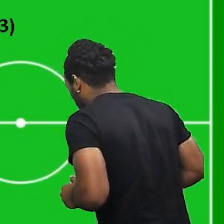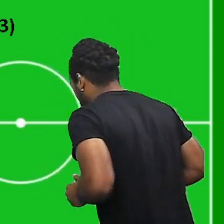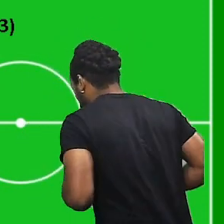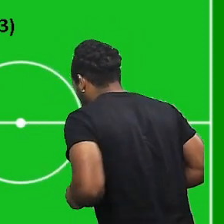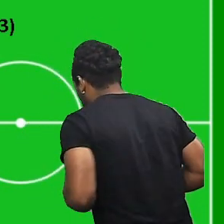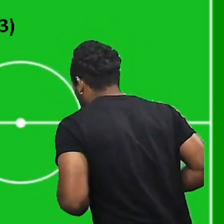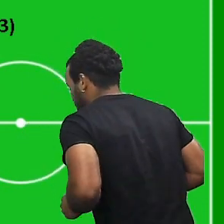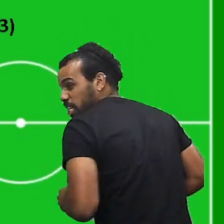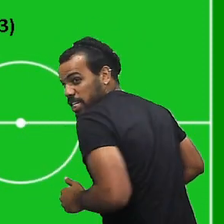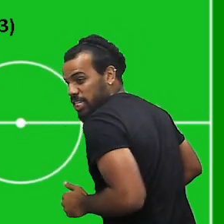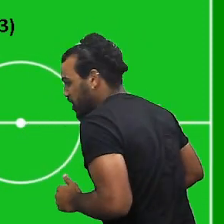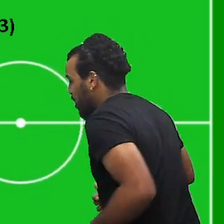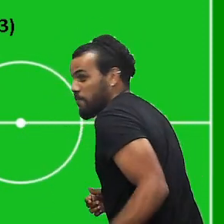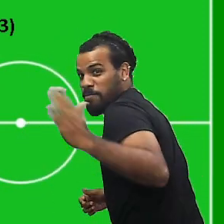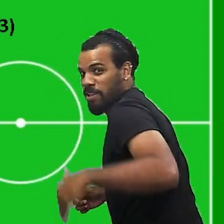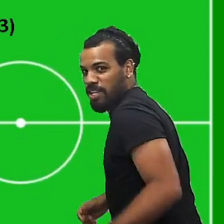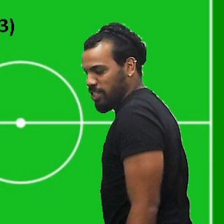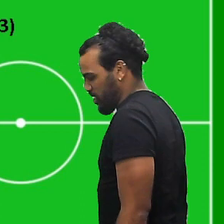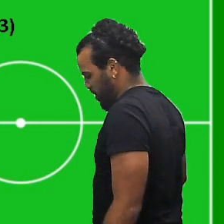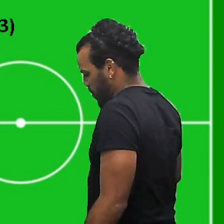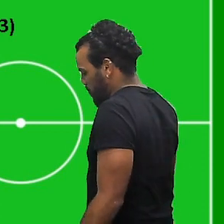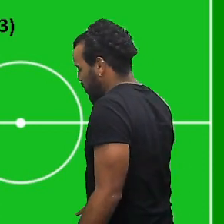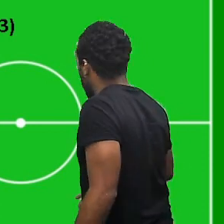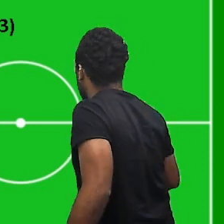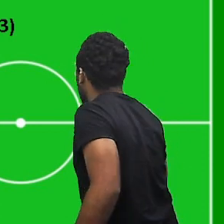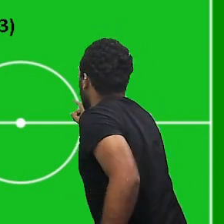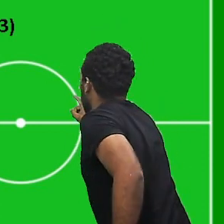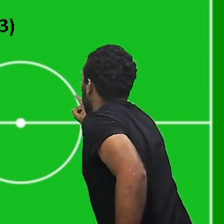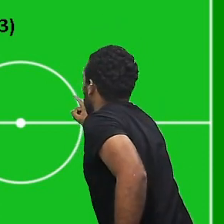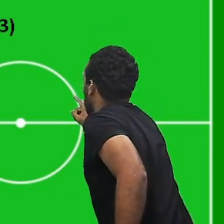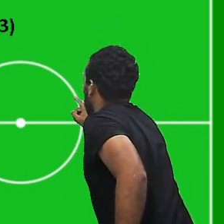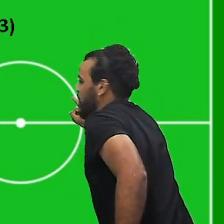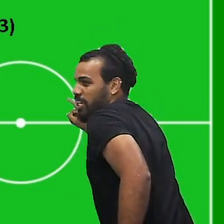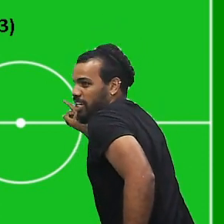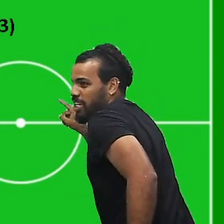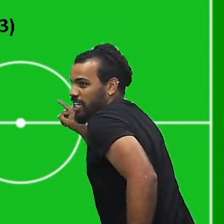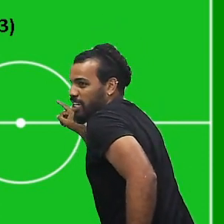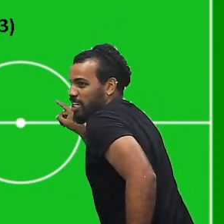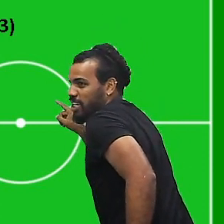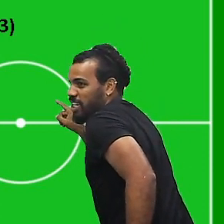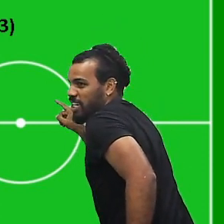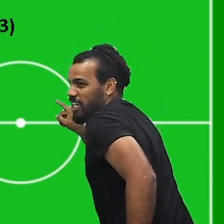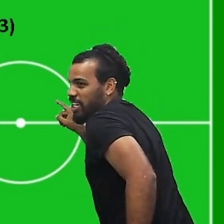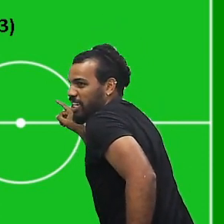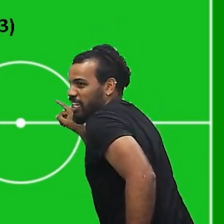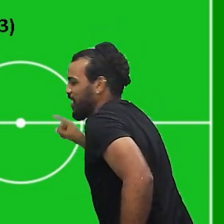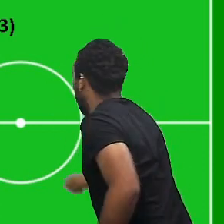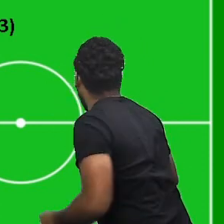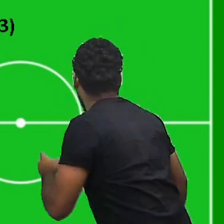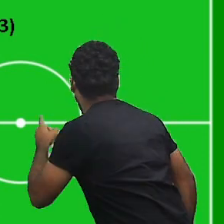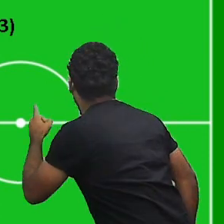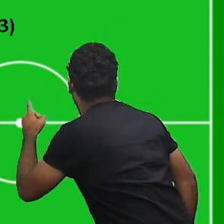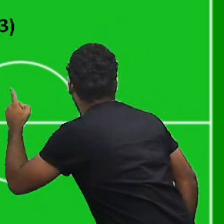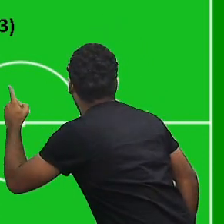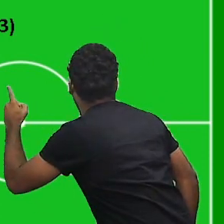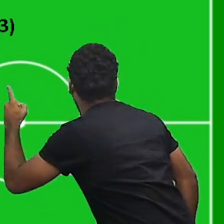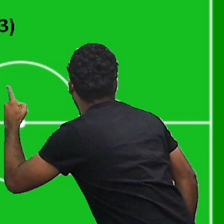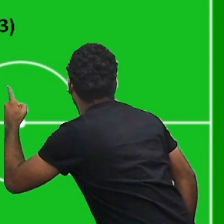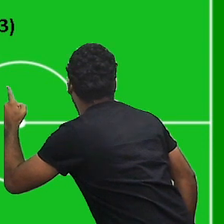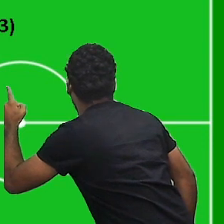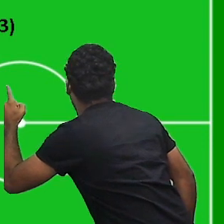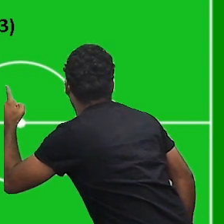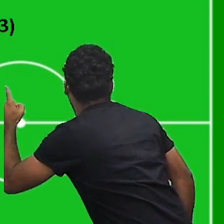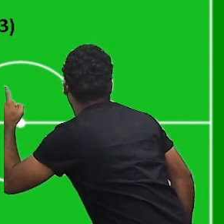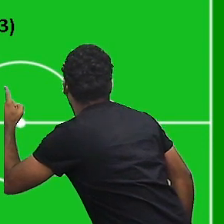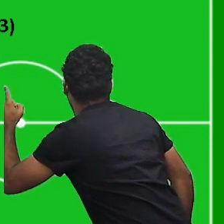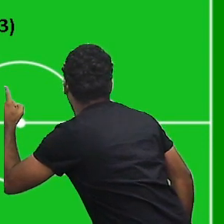participando do jogo. Isso aí. Fica paradinho para fazer o print. Não, olhando para a parede verde. Isso. Não, olhando para verde.